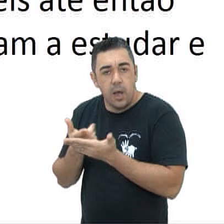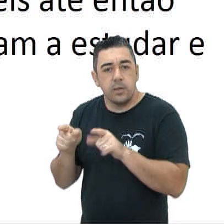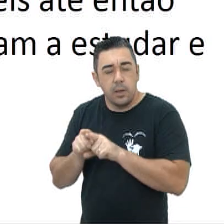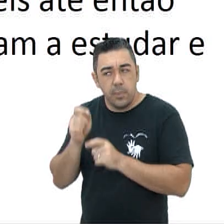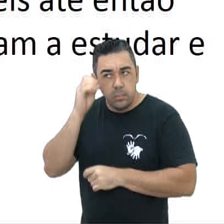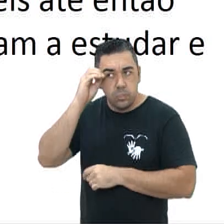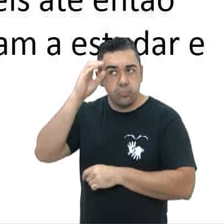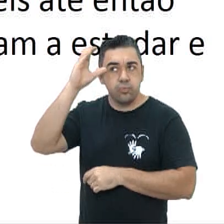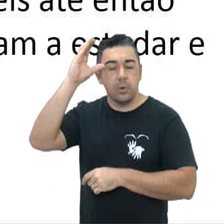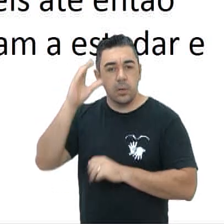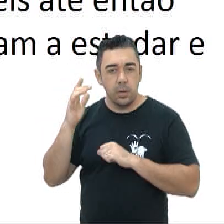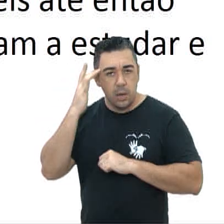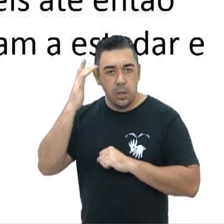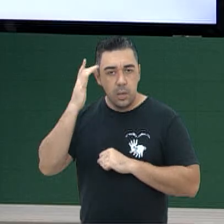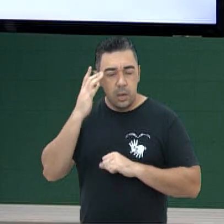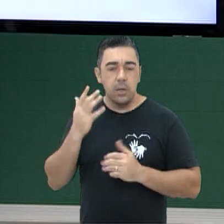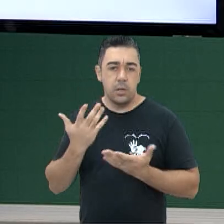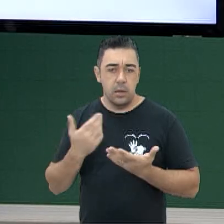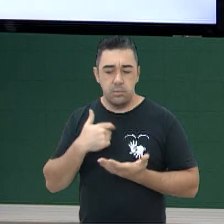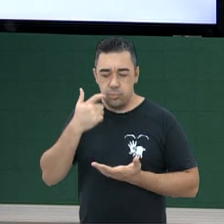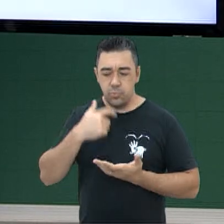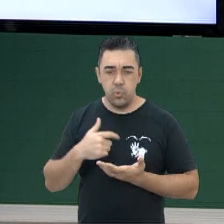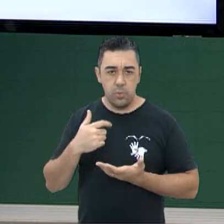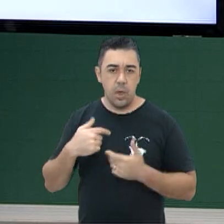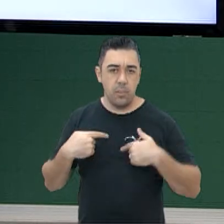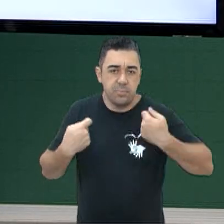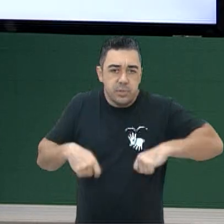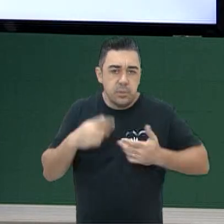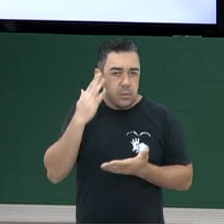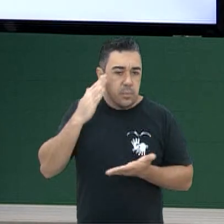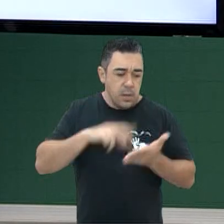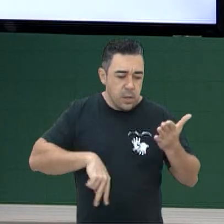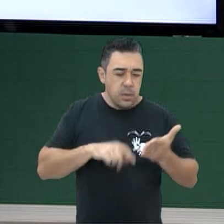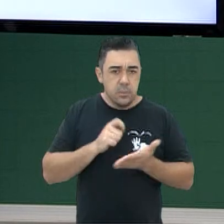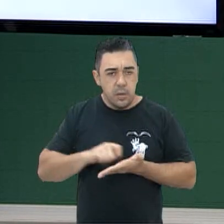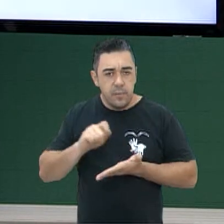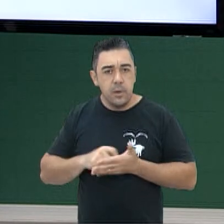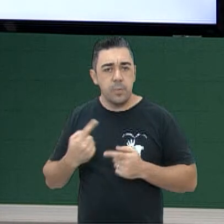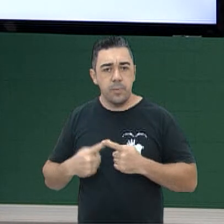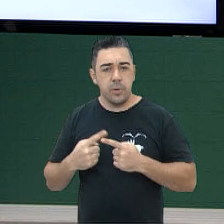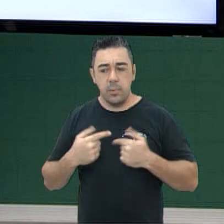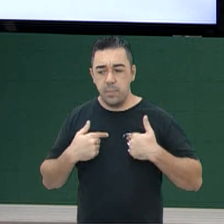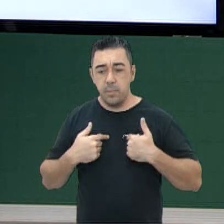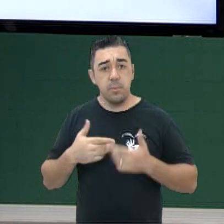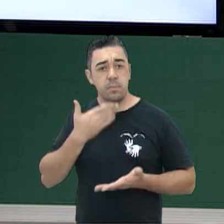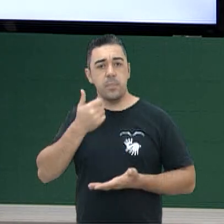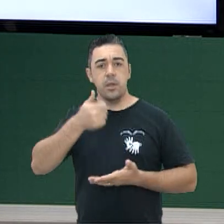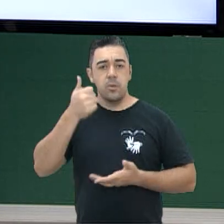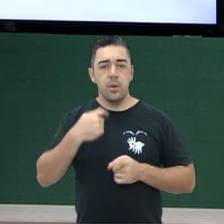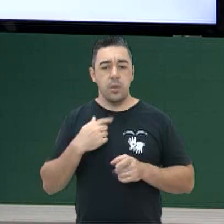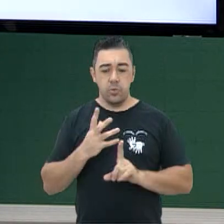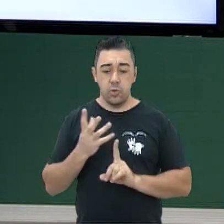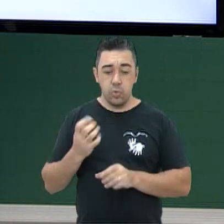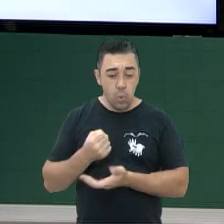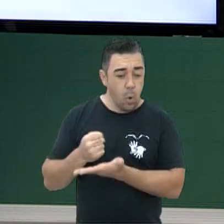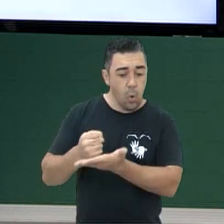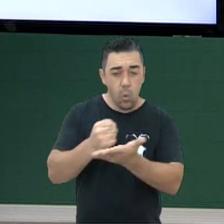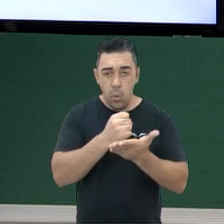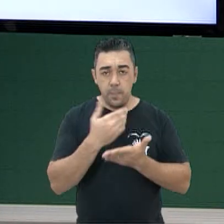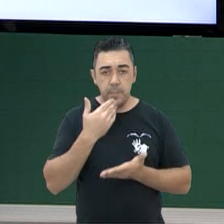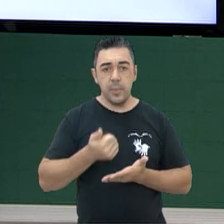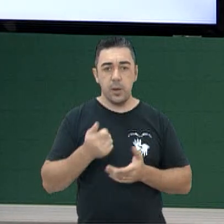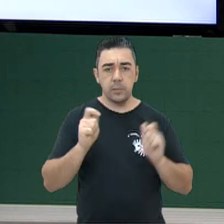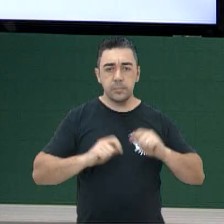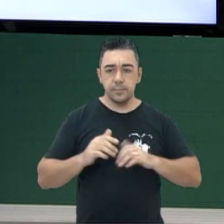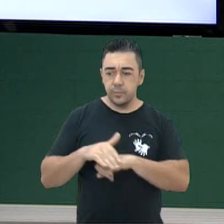seu conhecimento enquanto nobre, né? Pô, eu também tenho que saber ler e escrever, porque isso vai me trazer em contrapartida um domínio melhor, eu vou